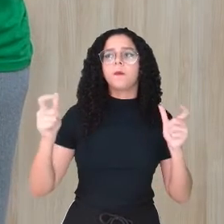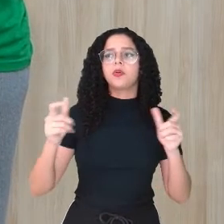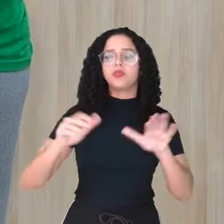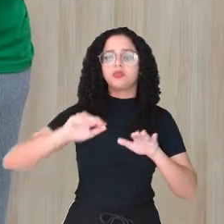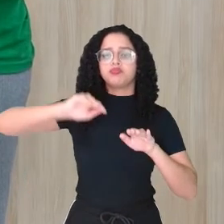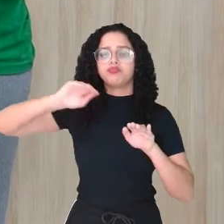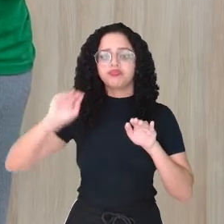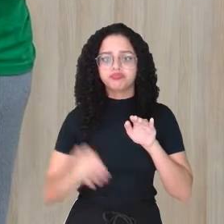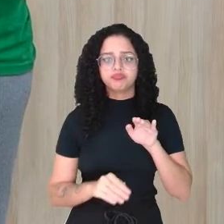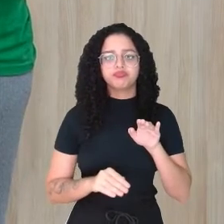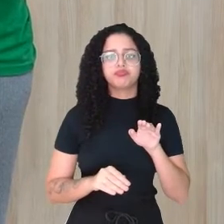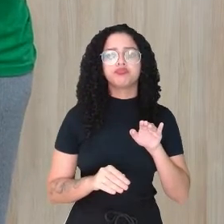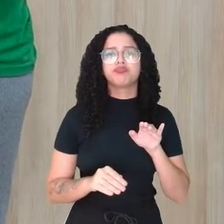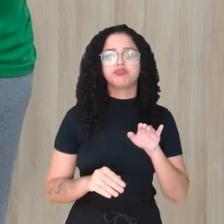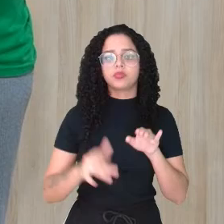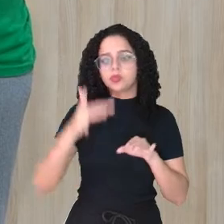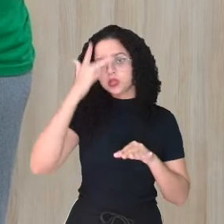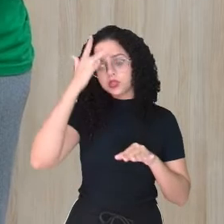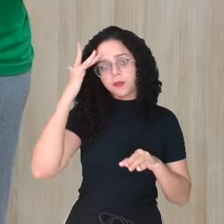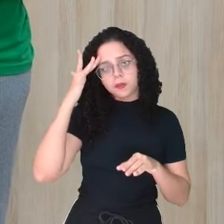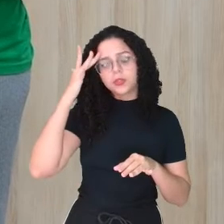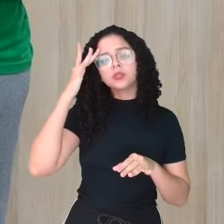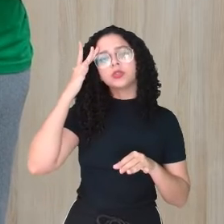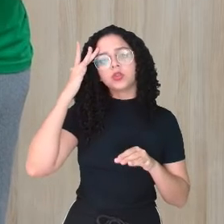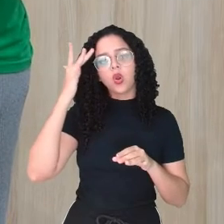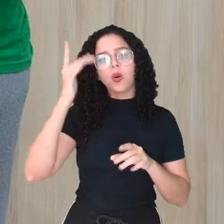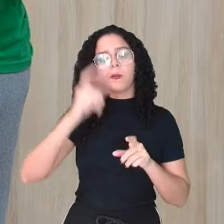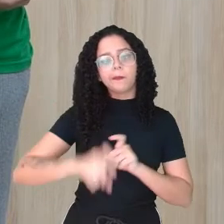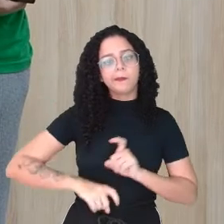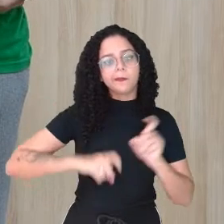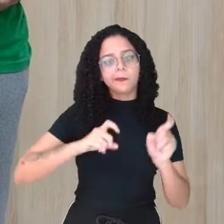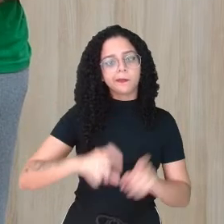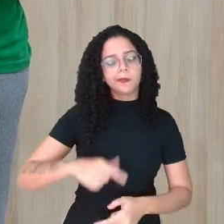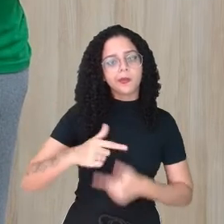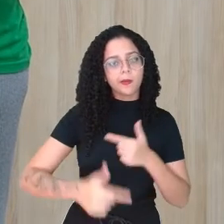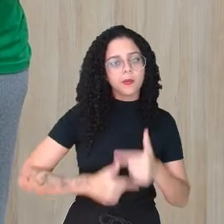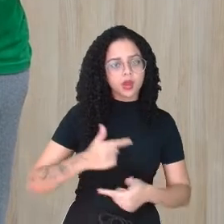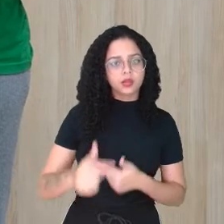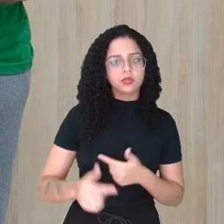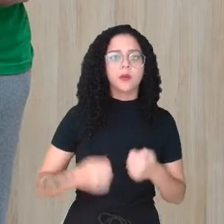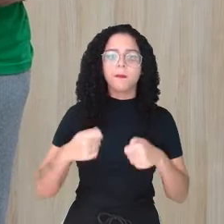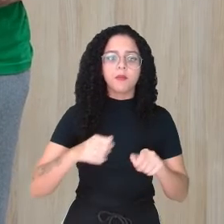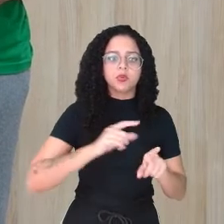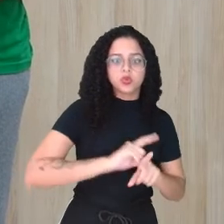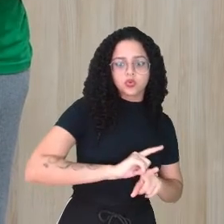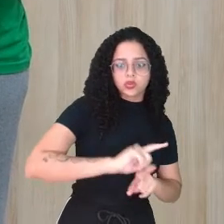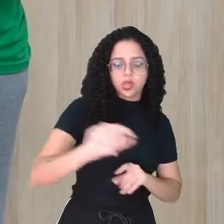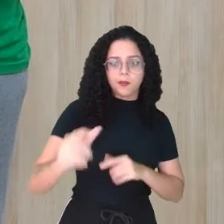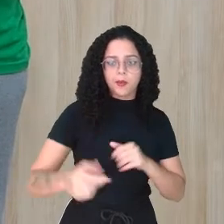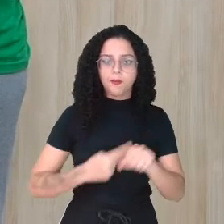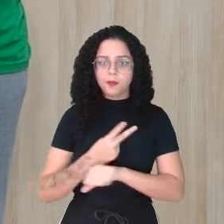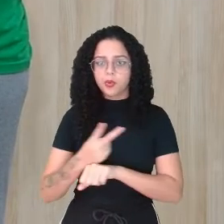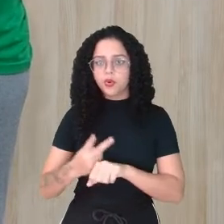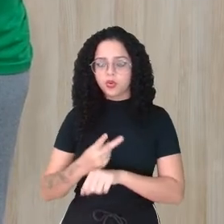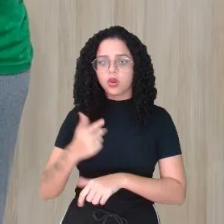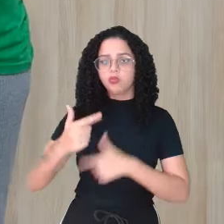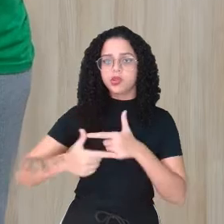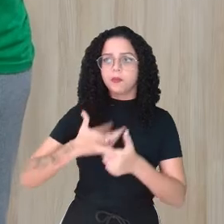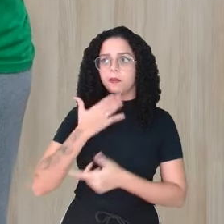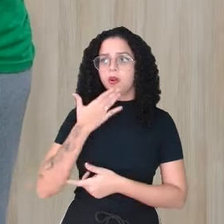desigualdade desse produtor, que teve que sair ali do seu habitat, né, do seu lugar,